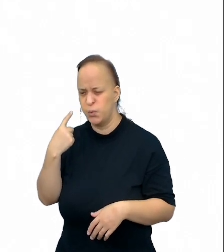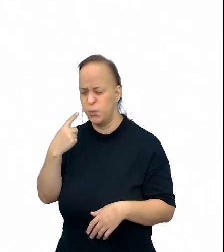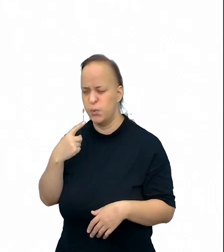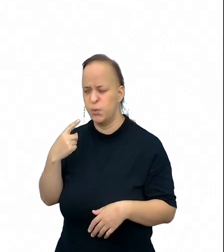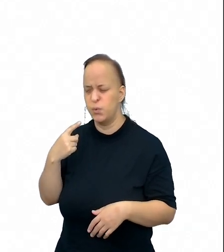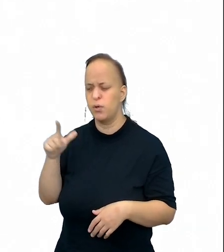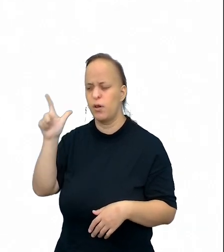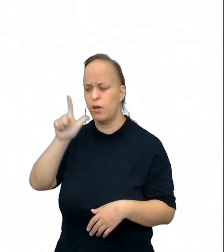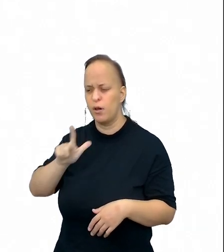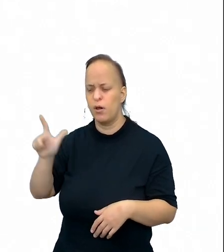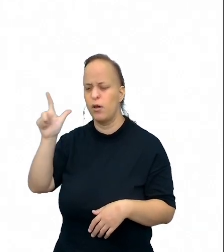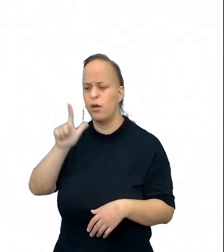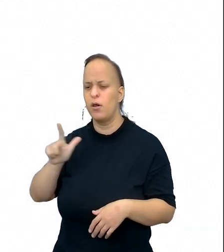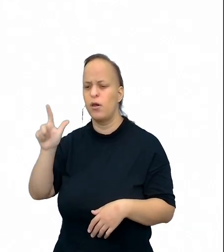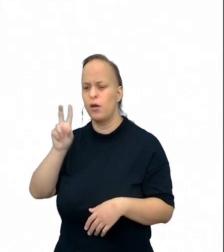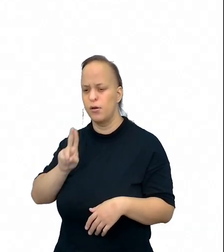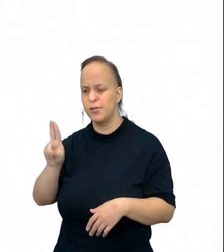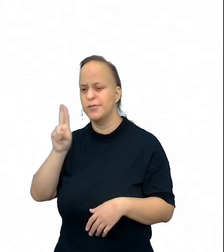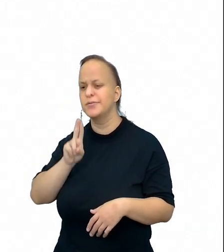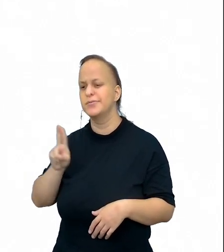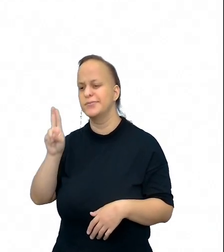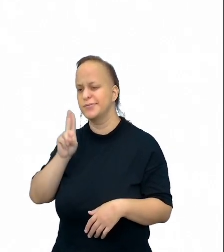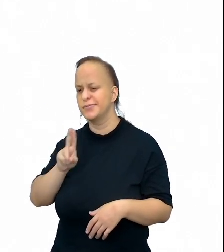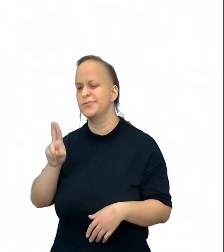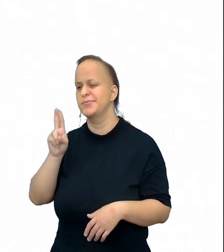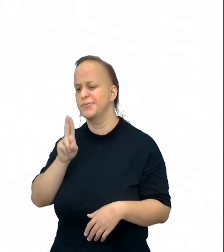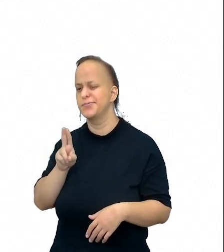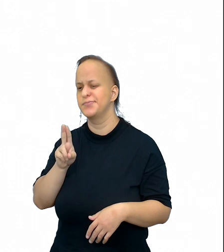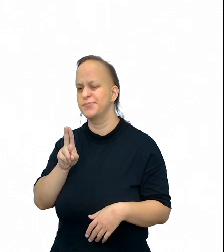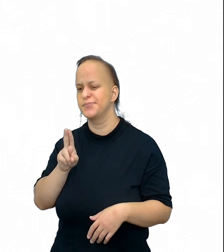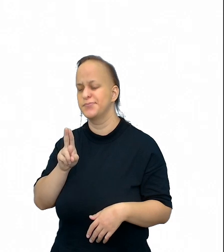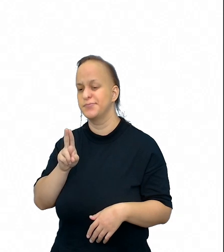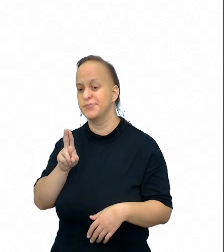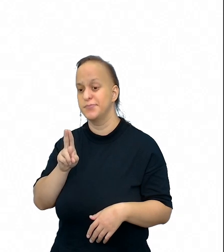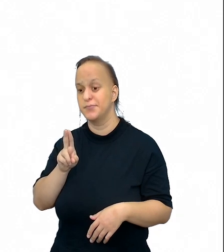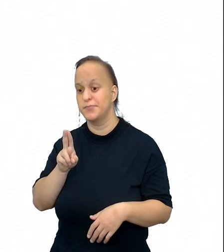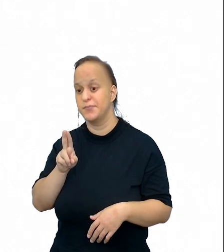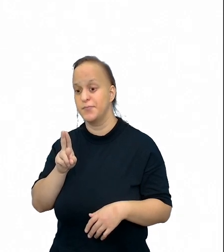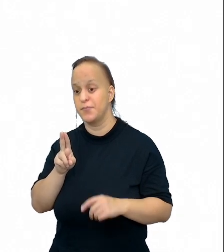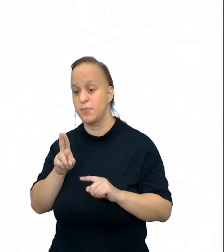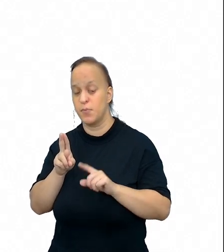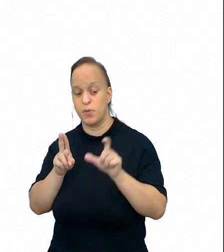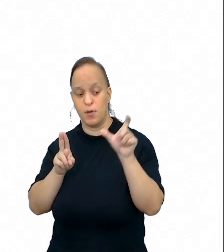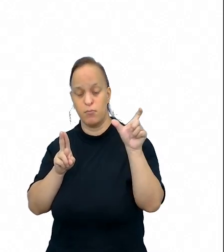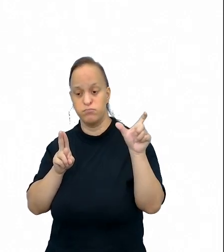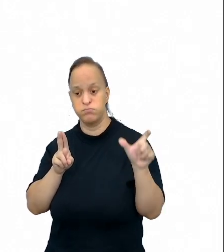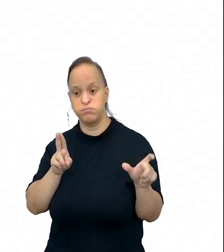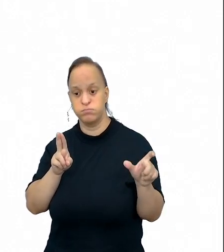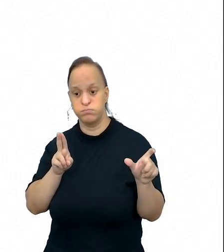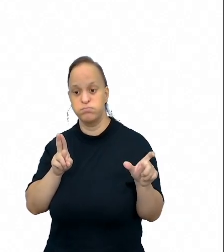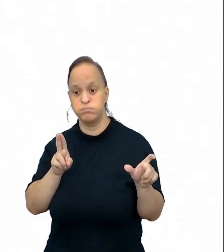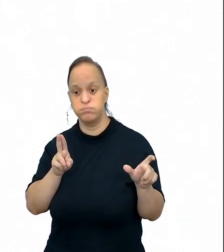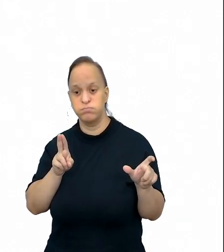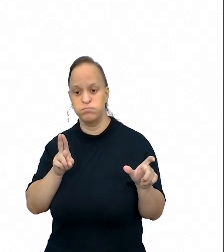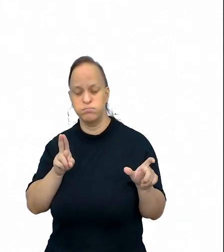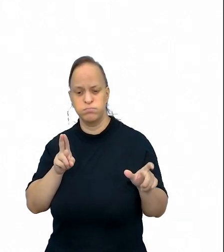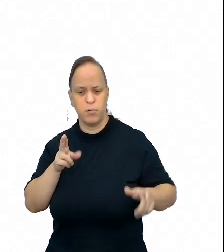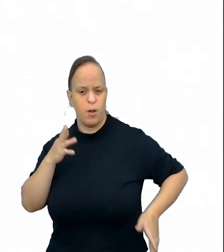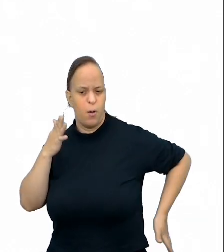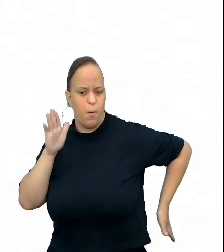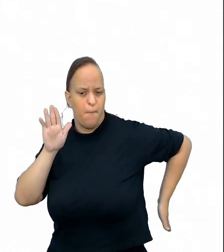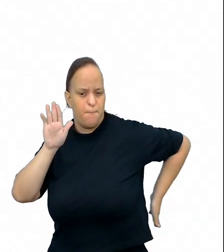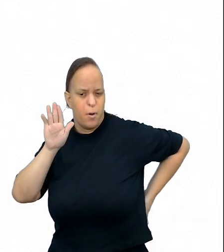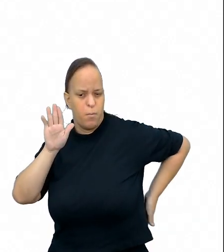chamado indúbio pro réu, que quer dizer, né, na dúvida favorável ao réu. O que significa isso?